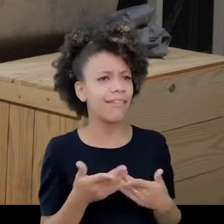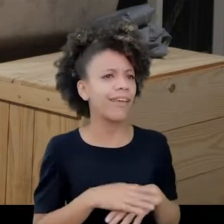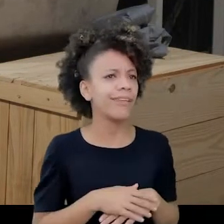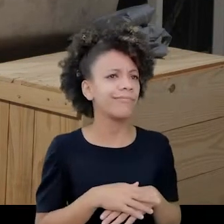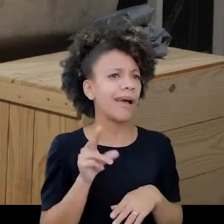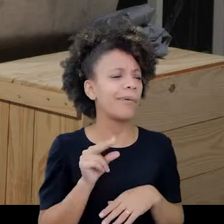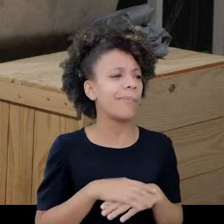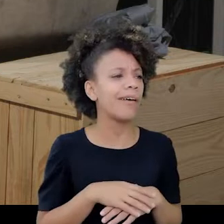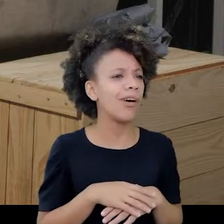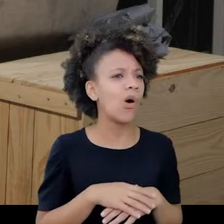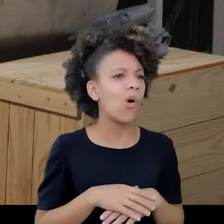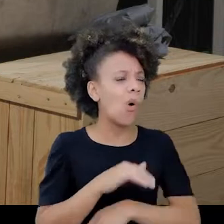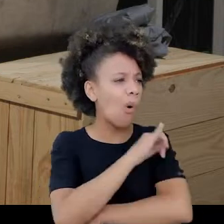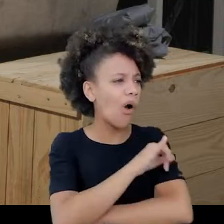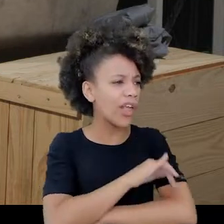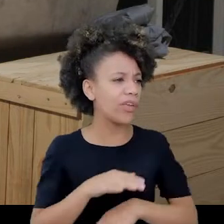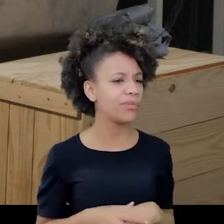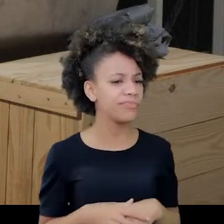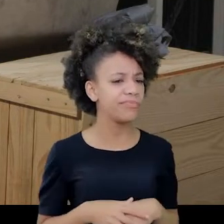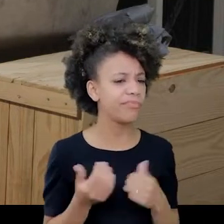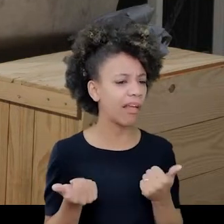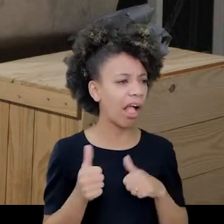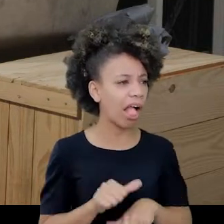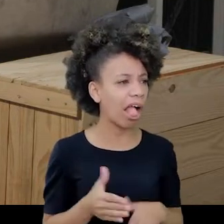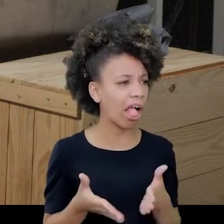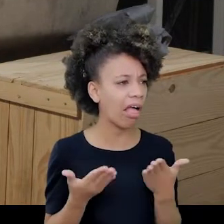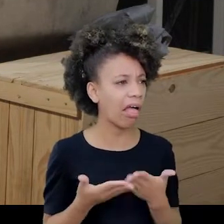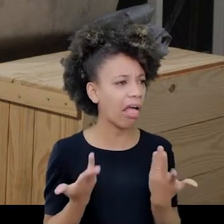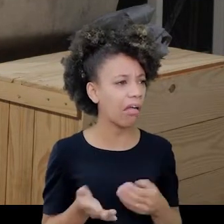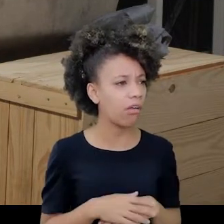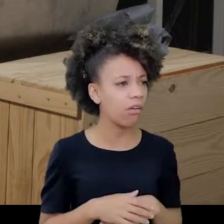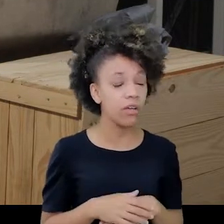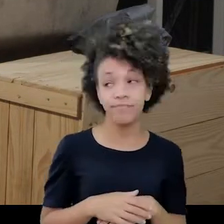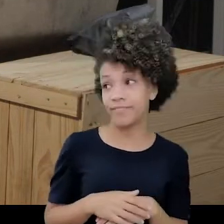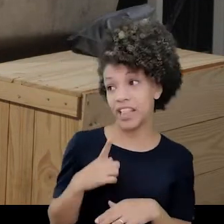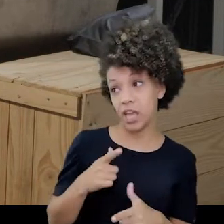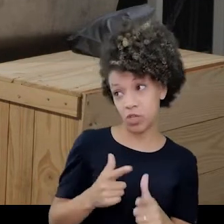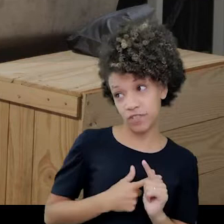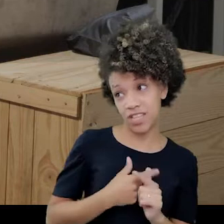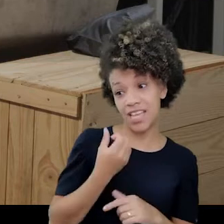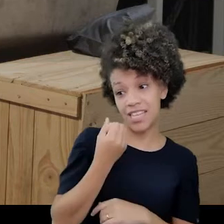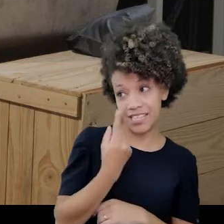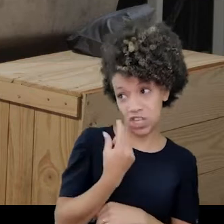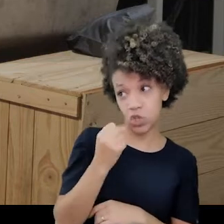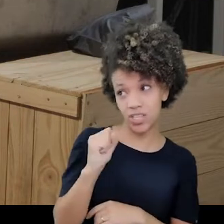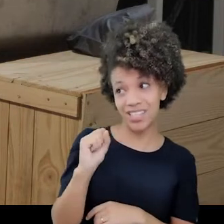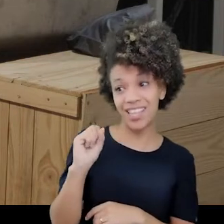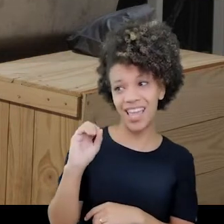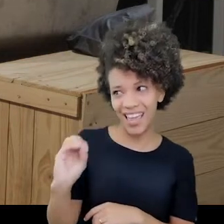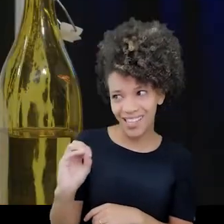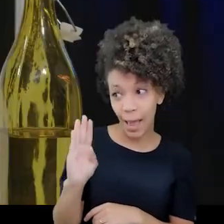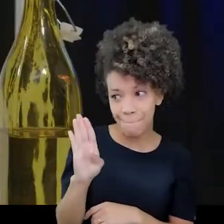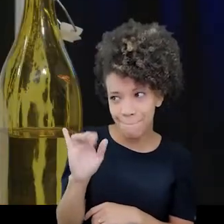falido o Rio está fale Tem uma dívida com o governo federal que é enorme 180 bico né então você tem a dívida que é enorme